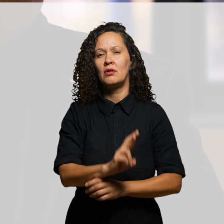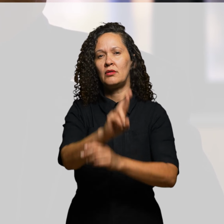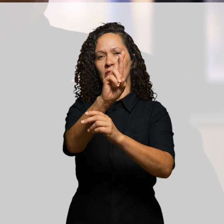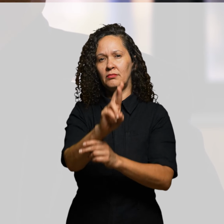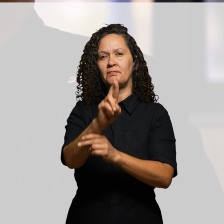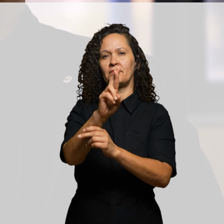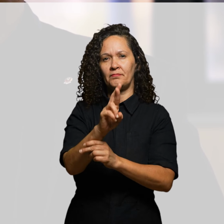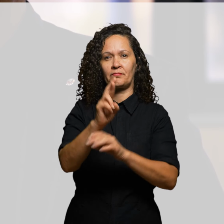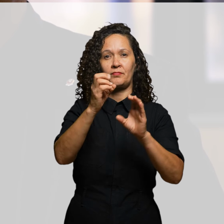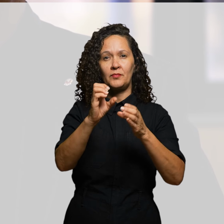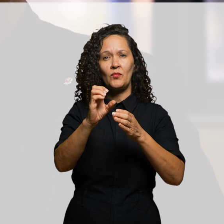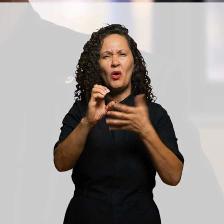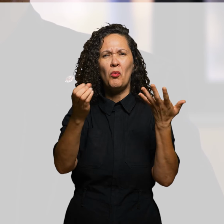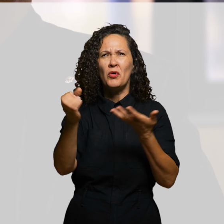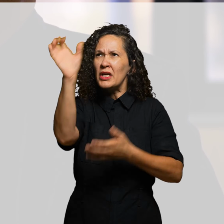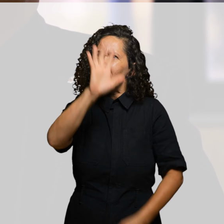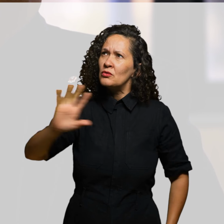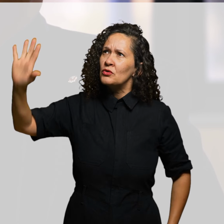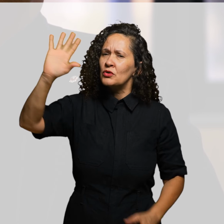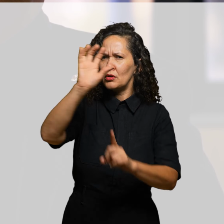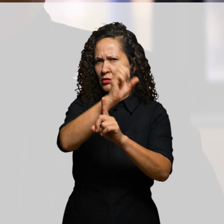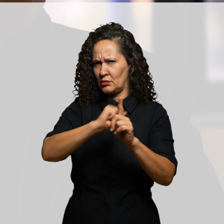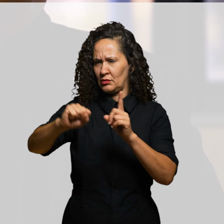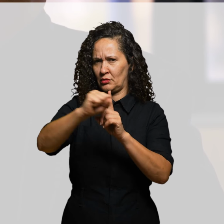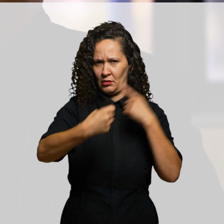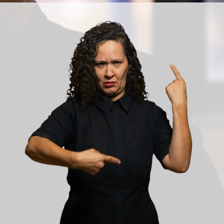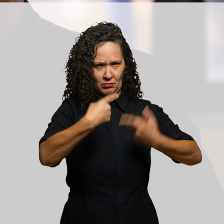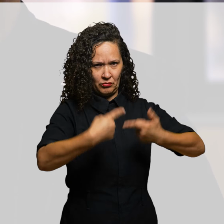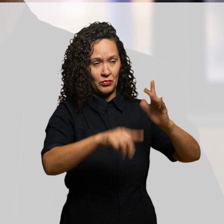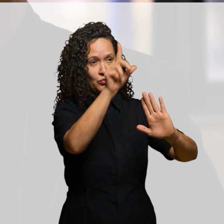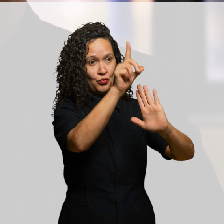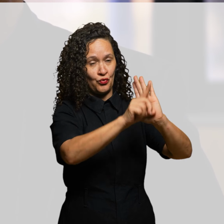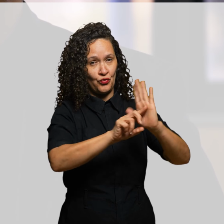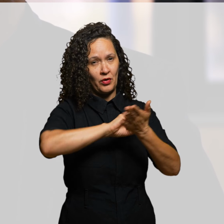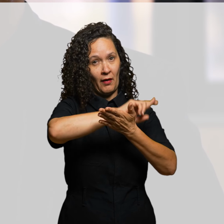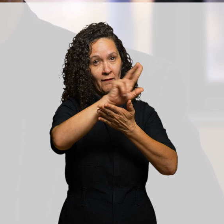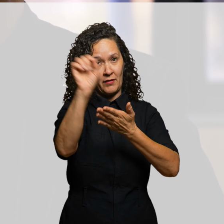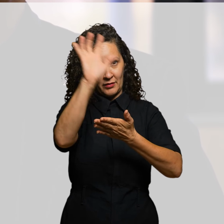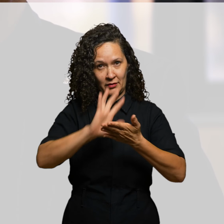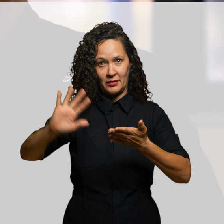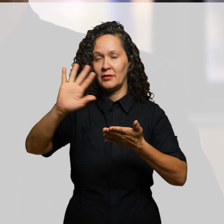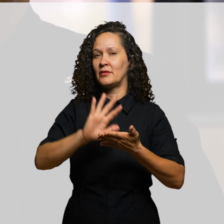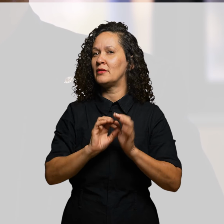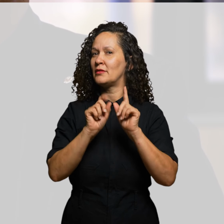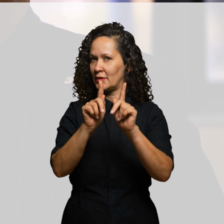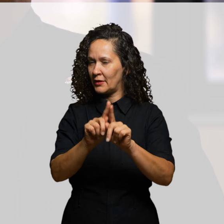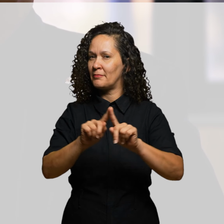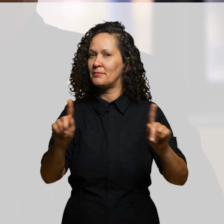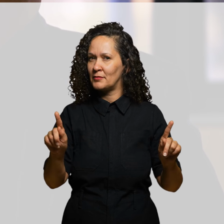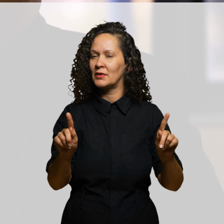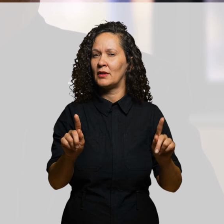a um aspecto amplo de direitos que estão ali inerentes. Então,